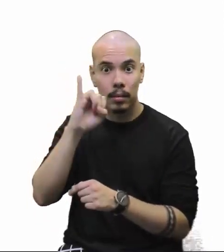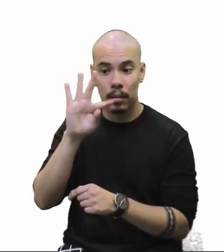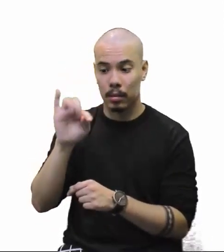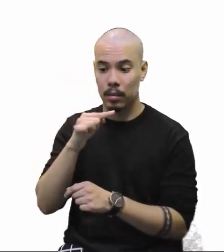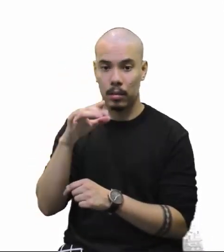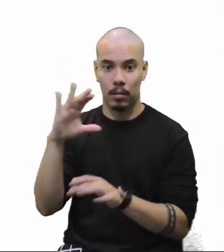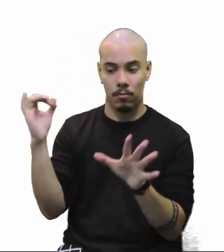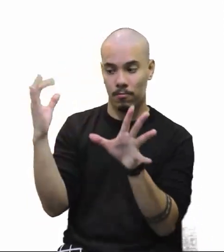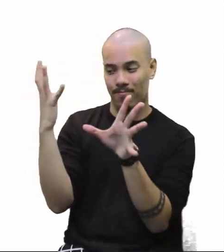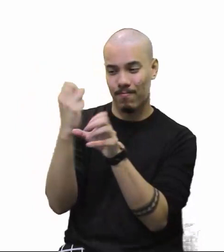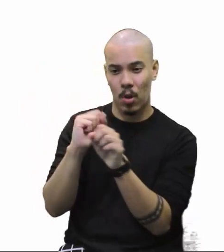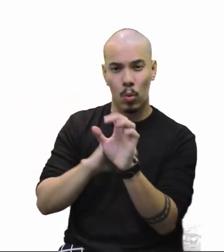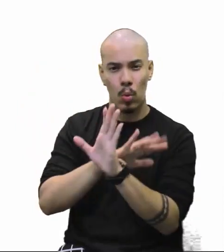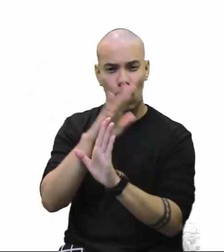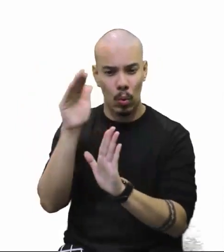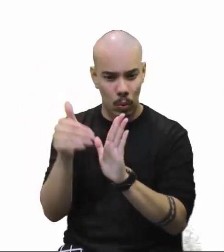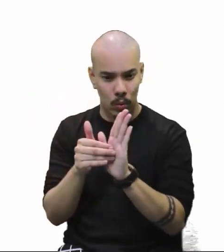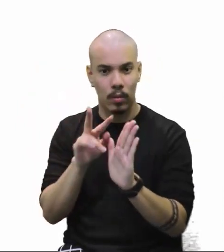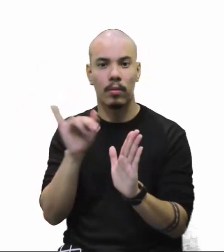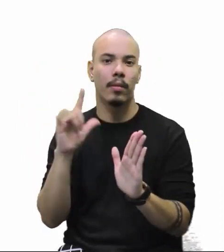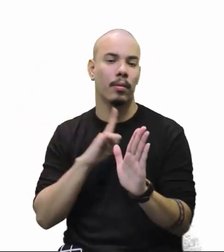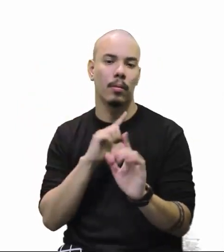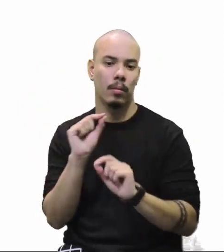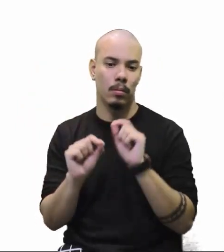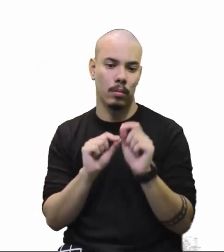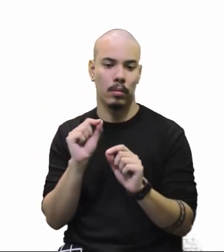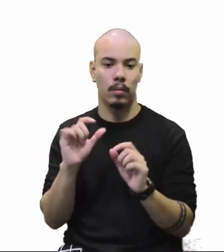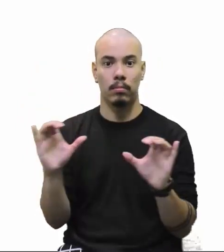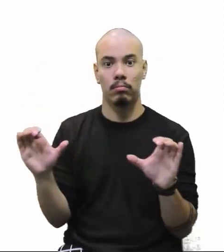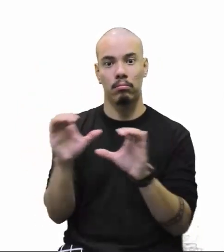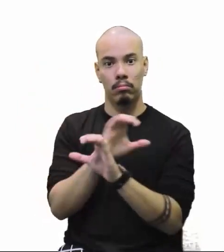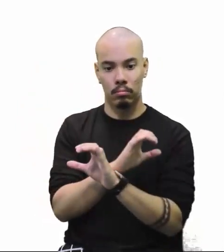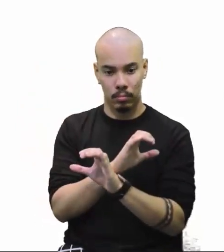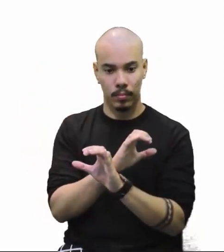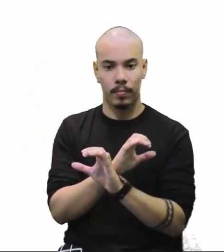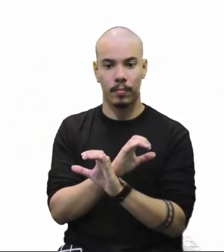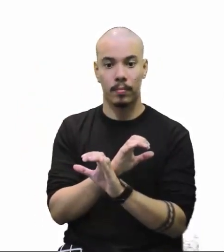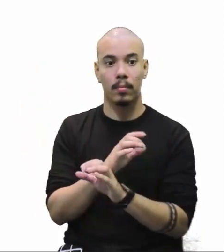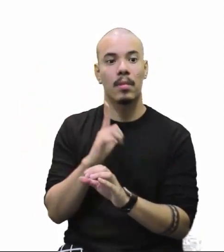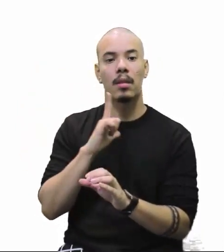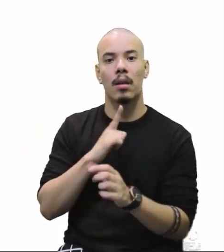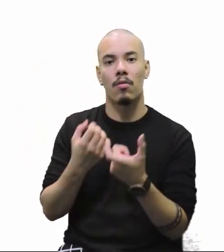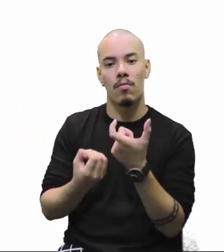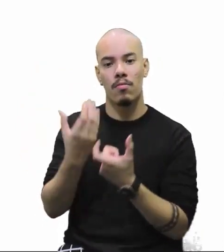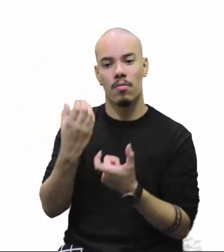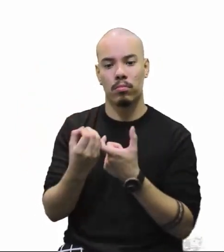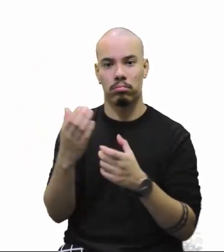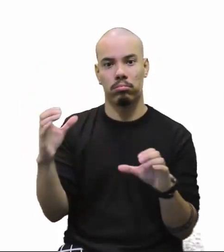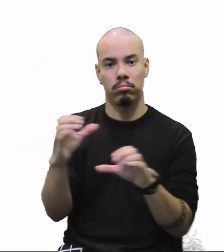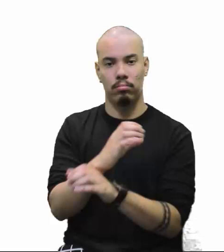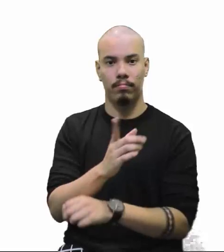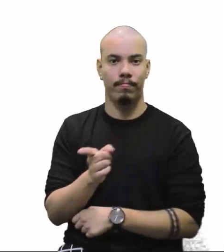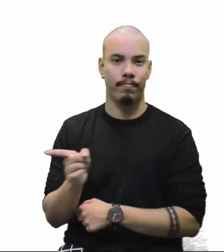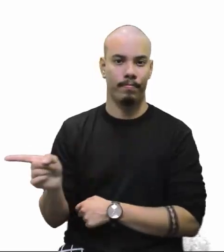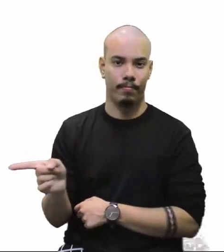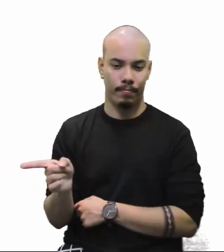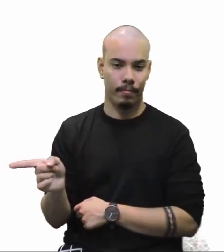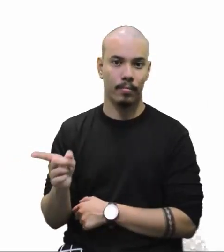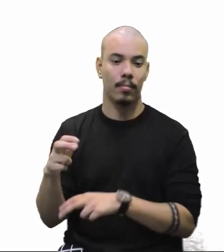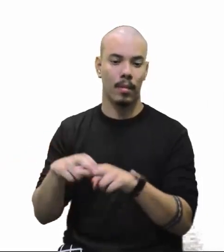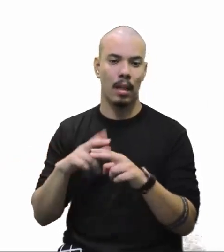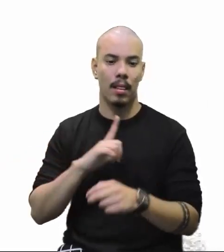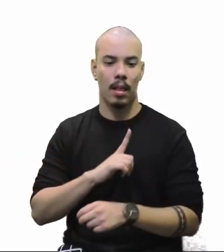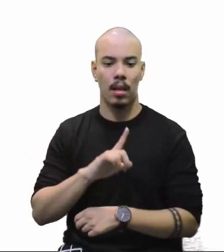calcular todas elas, você vai ter o quê? A tensão total, que é essa tensão total aqui. Então, vai ter o 1,